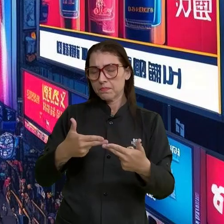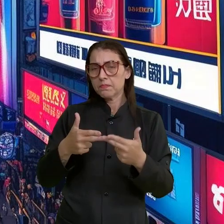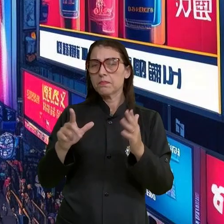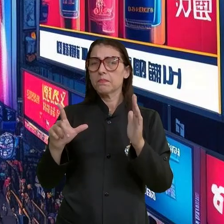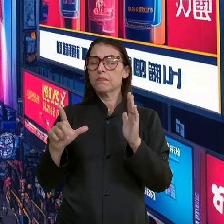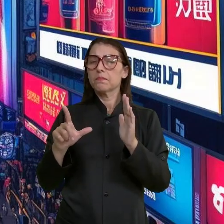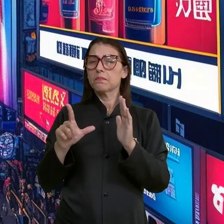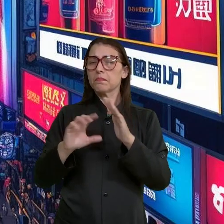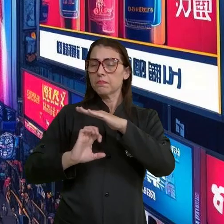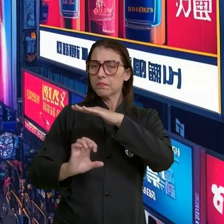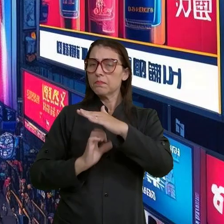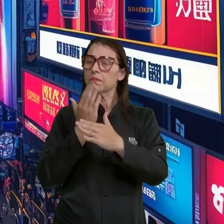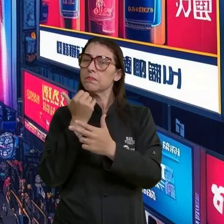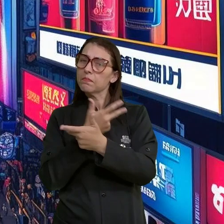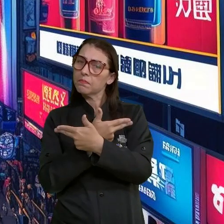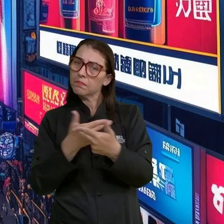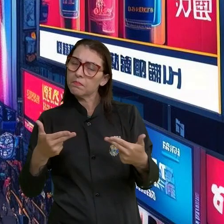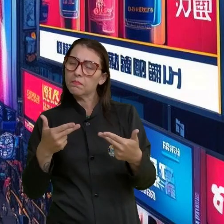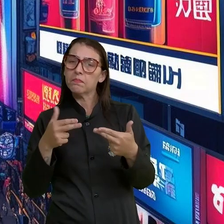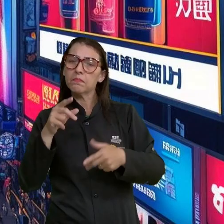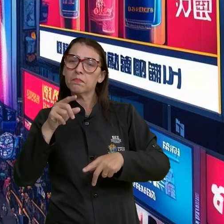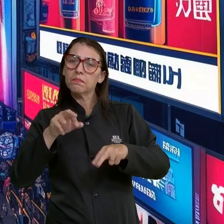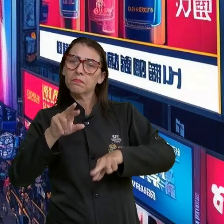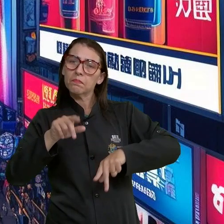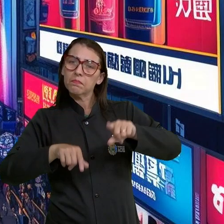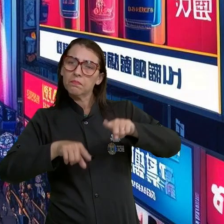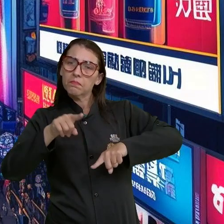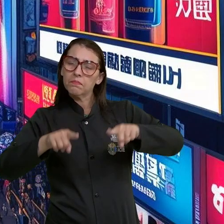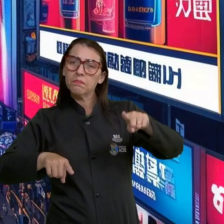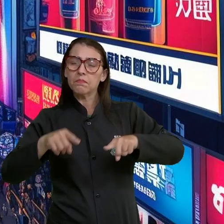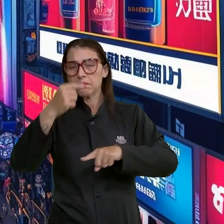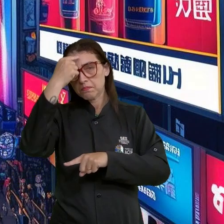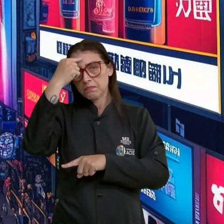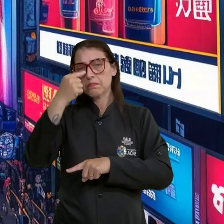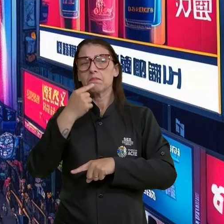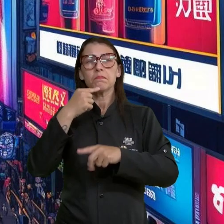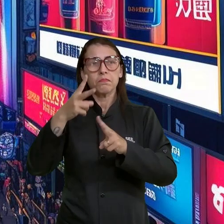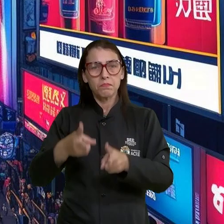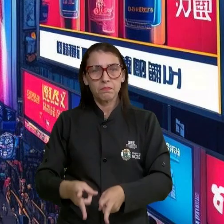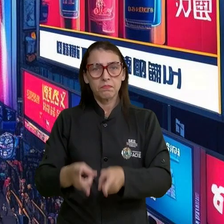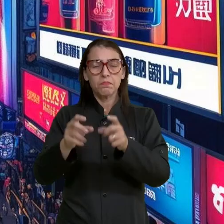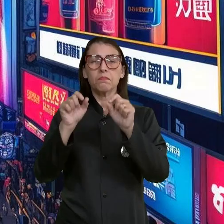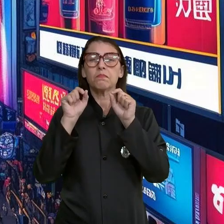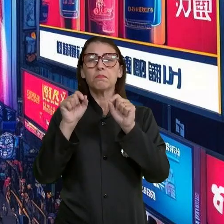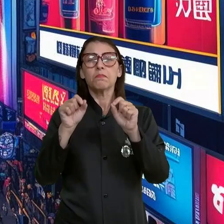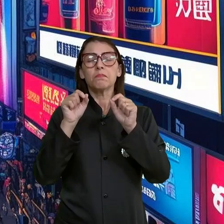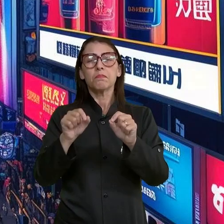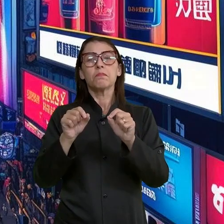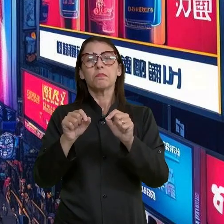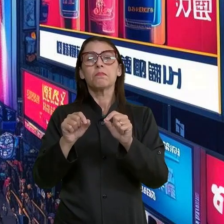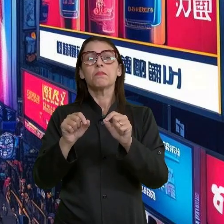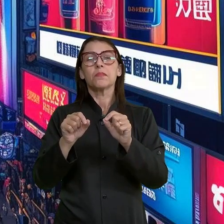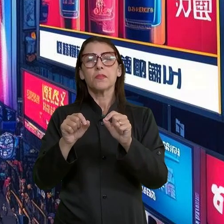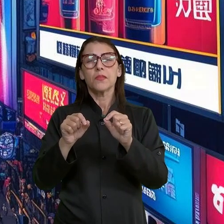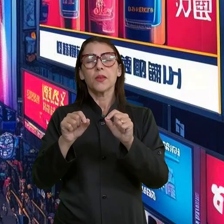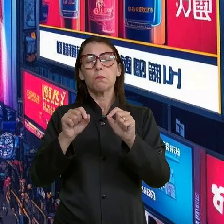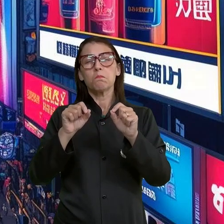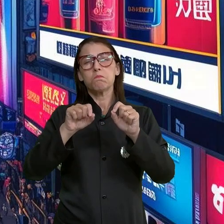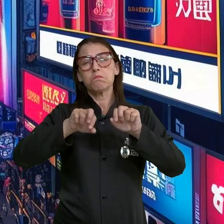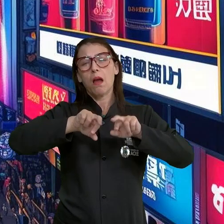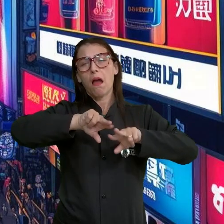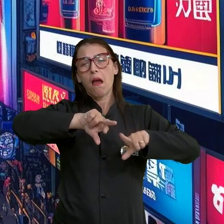de comida, empresas diversas, e nessa imagem a gente se percebe o quê? Sendo bombardeado por